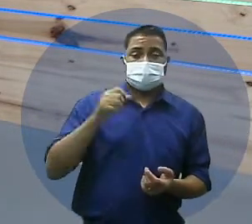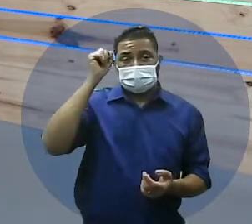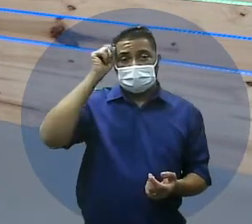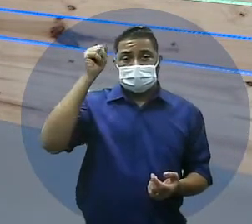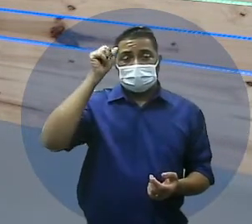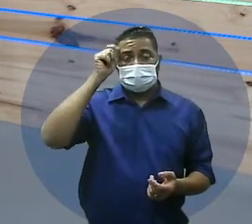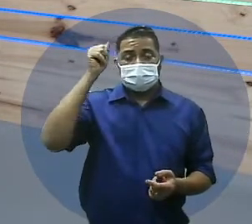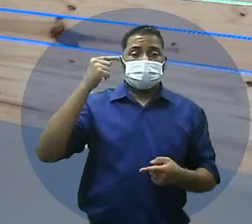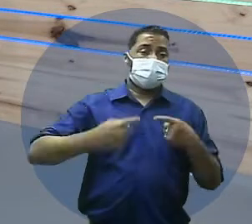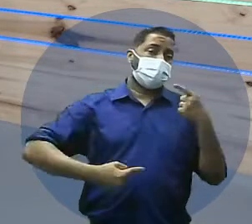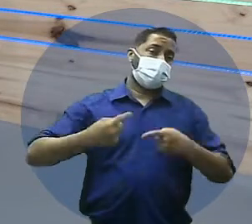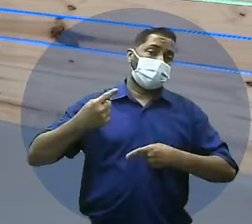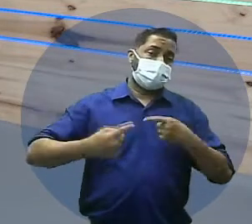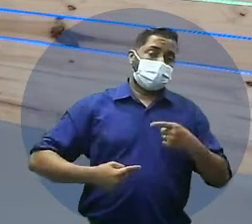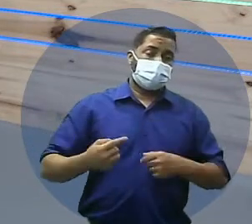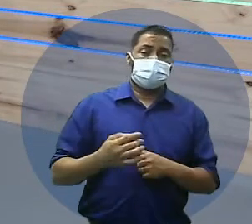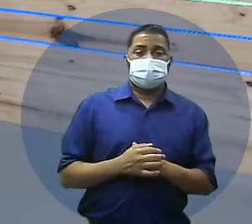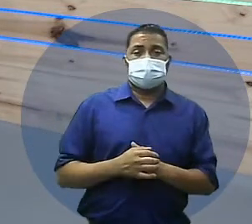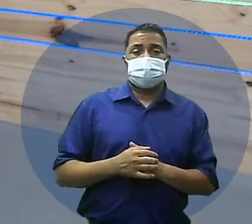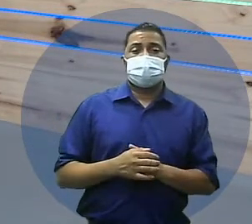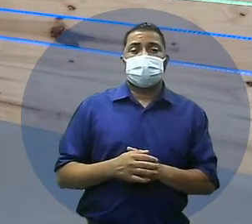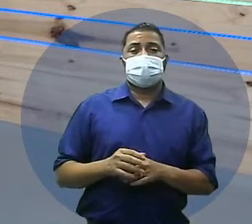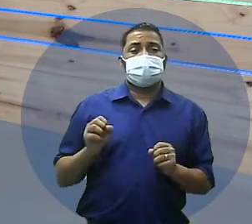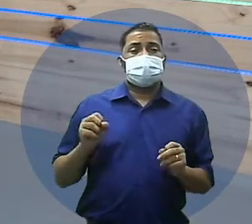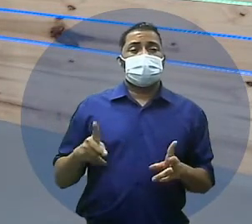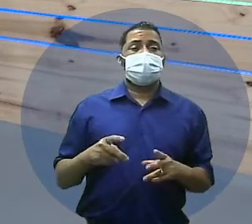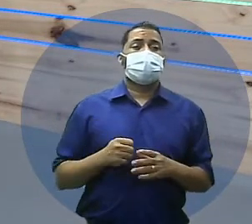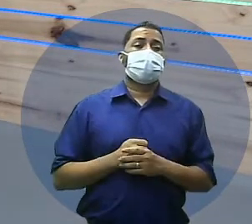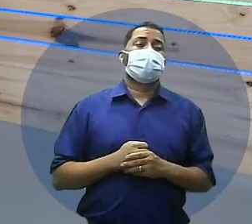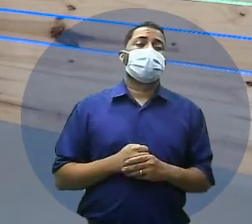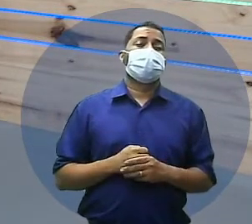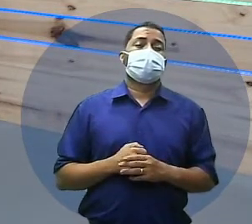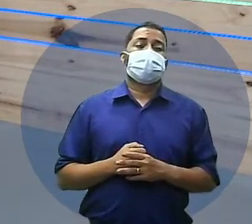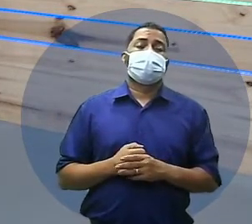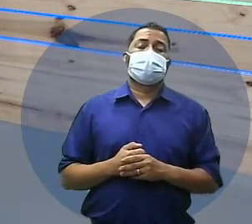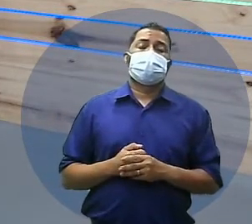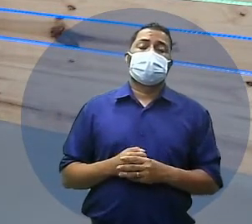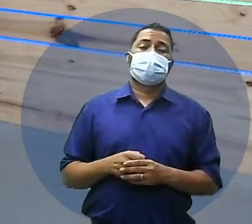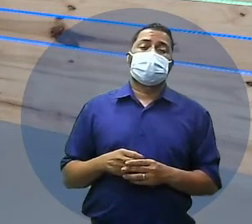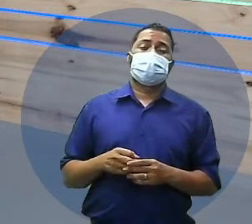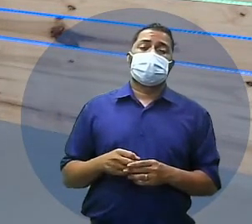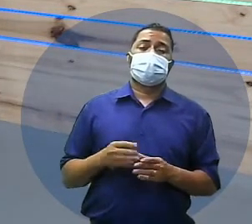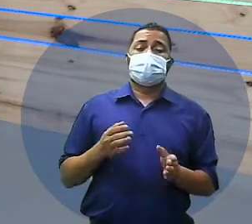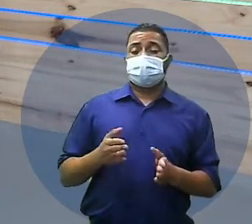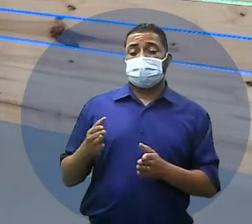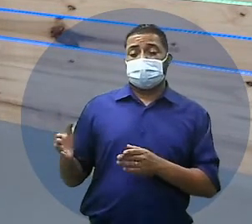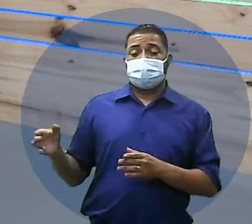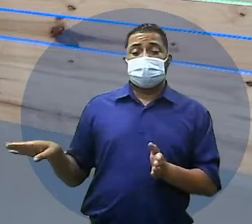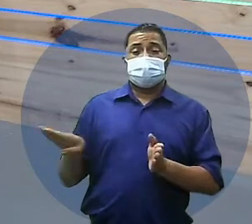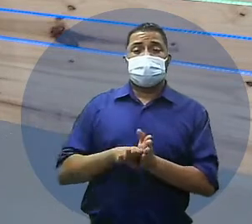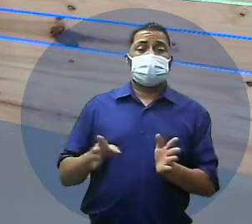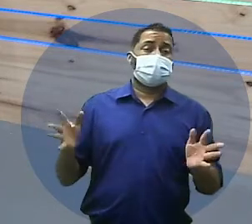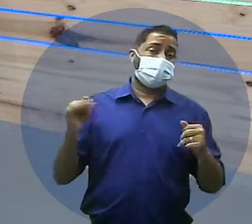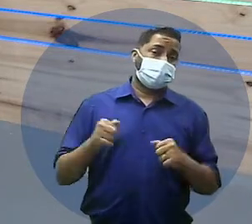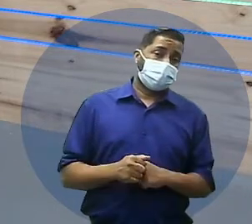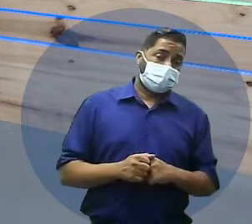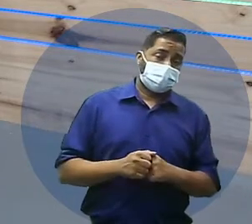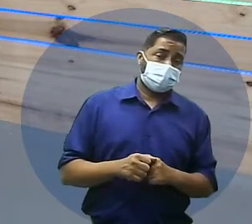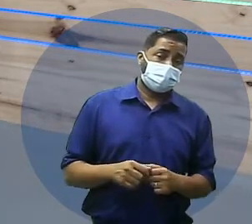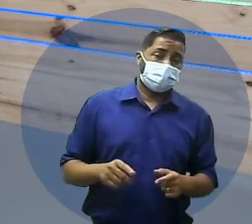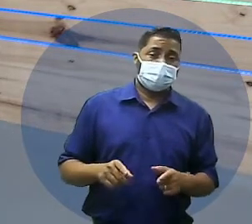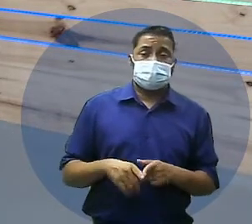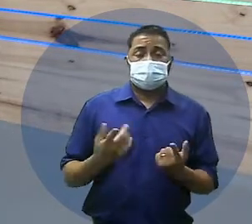ideologia política naquele momento. Show de bola? Bem, mais um bloco está chegando ao fim.